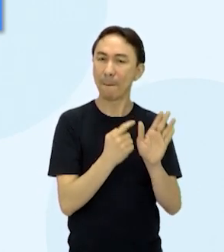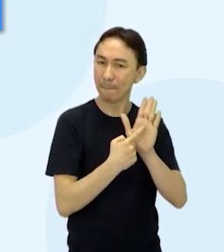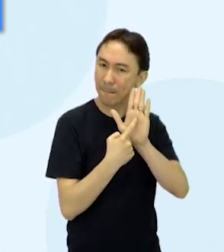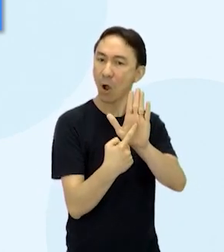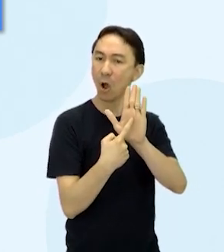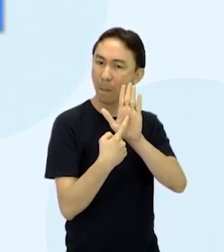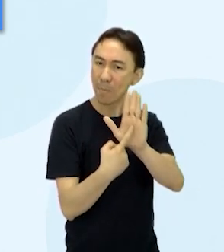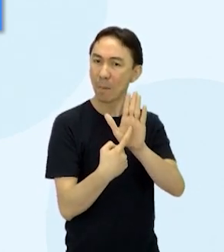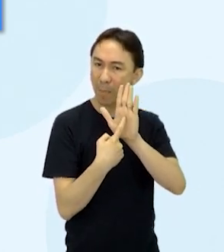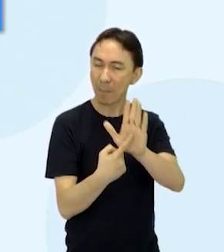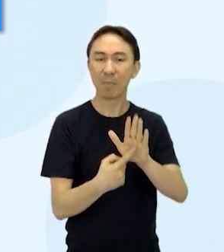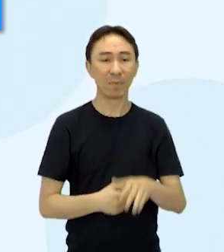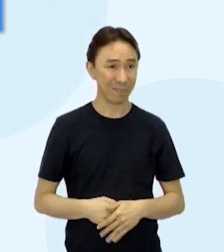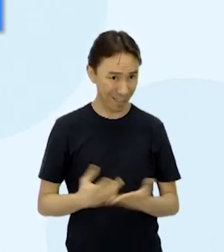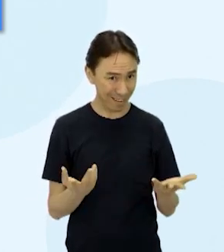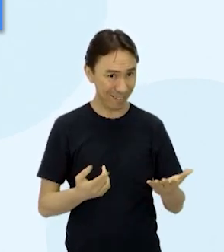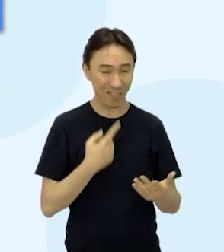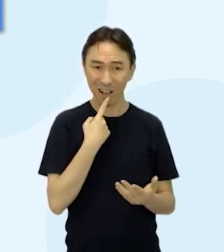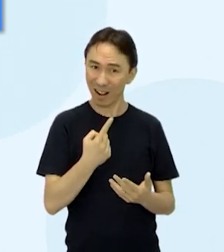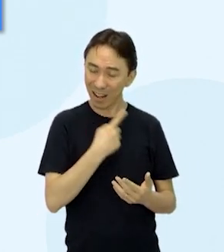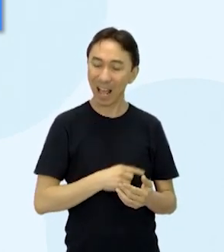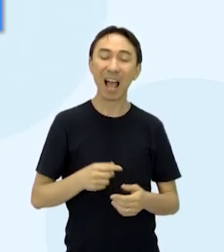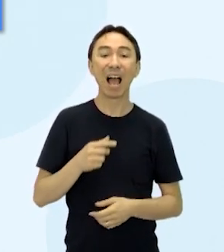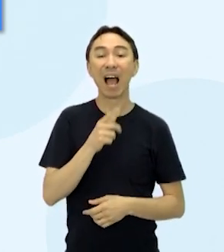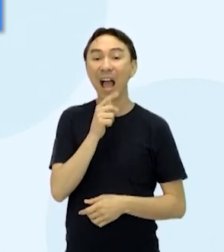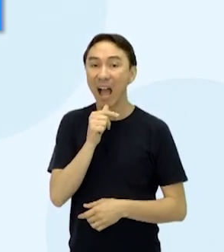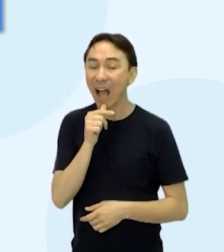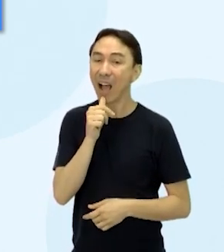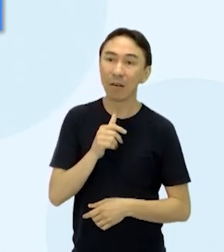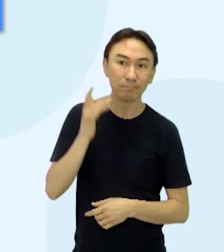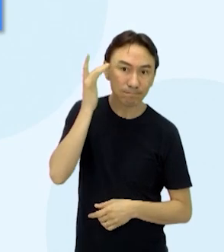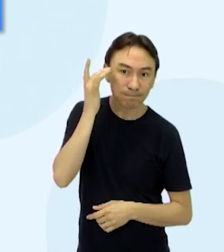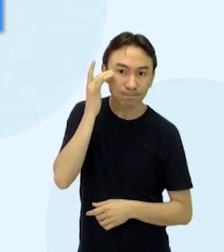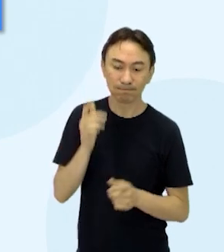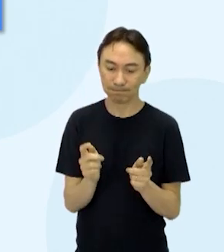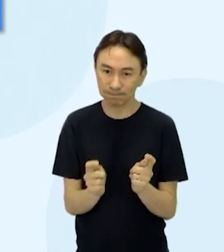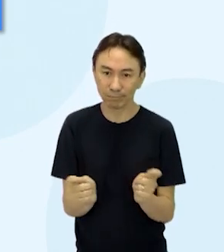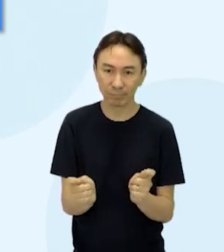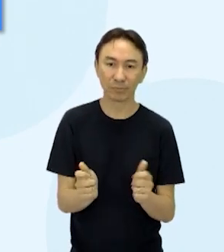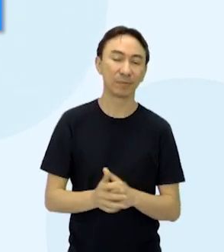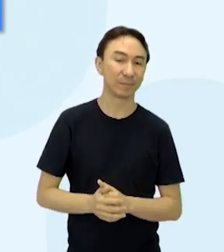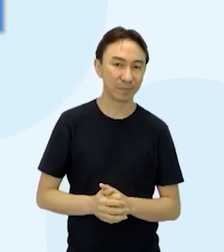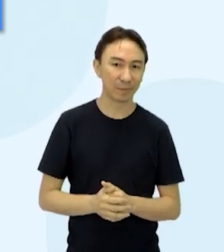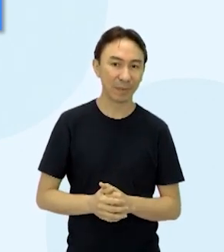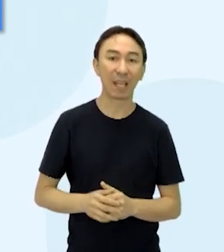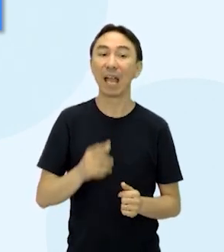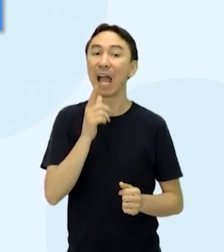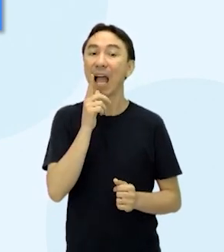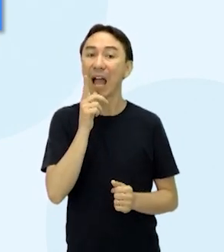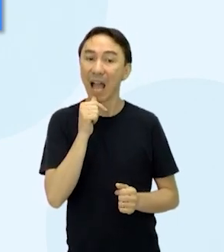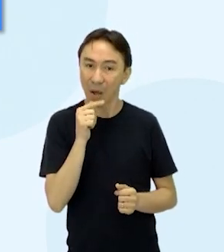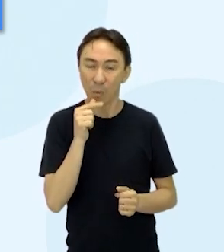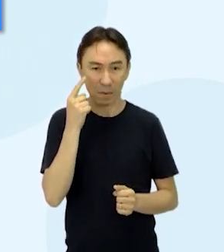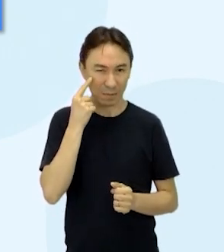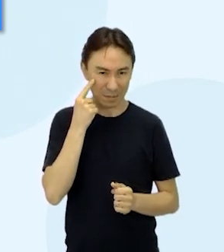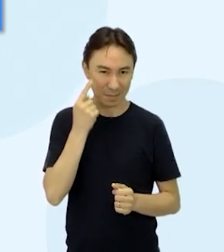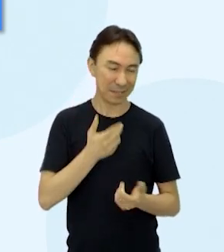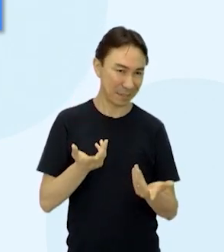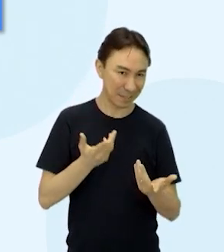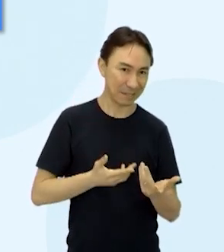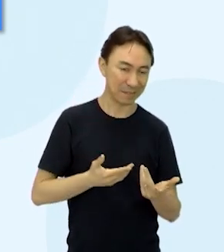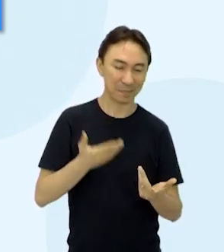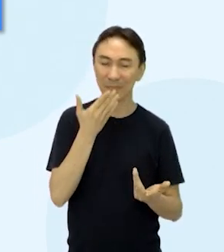gasta, sobre a economia da água, né? E o consumo de água doce é dividido por setores. É